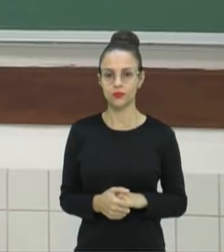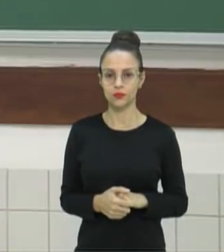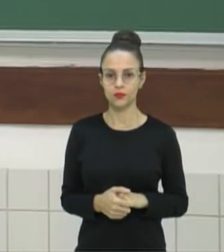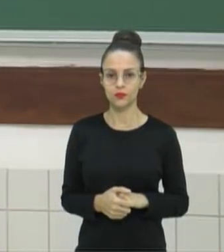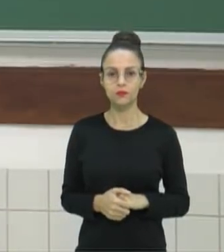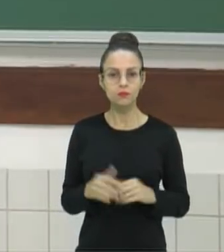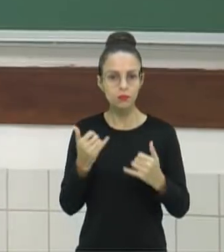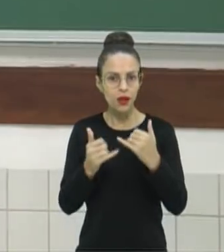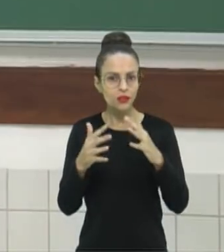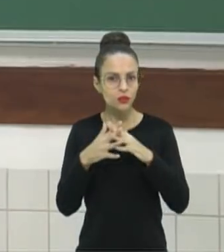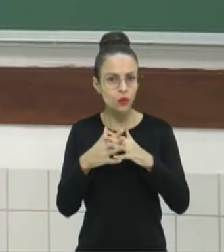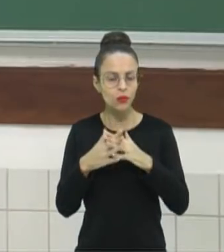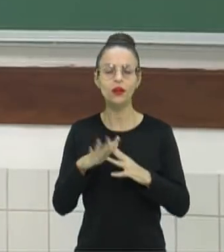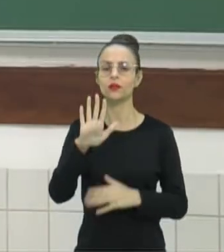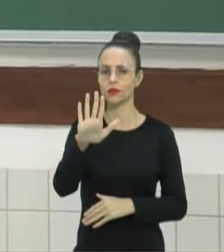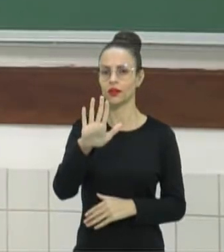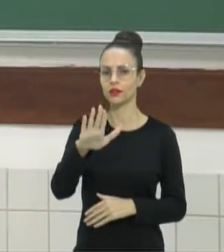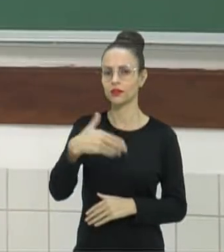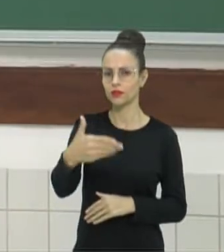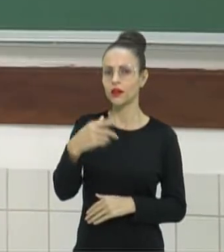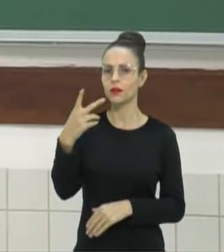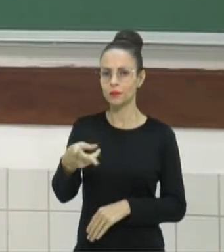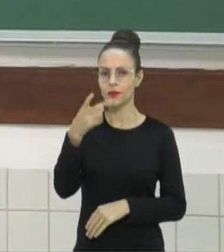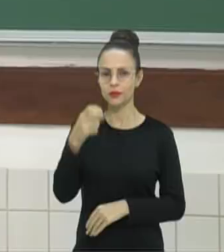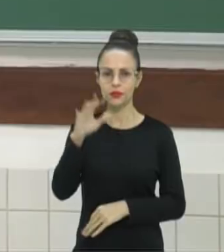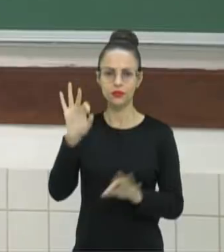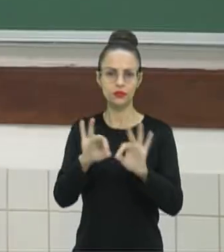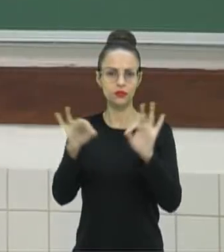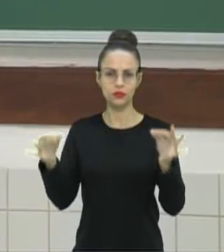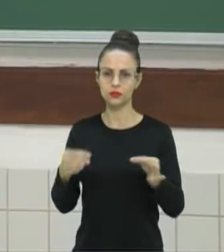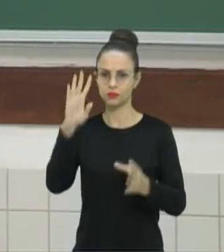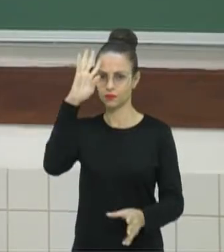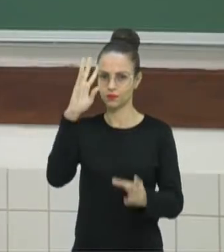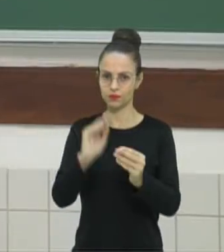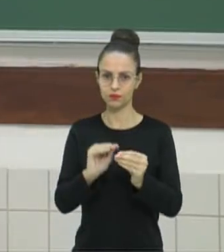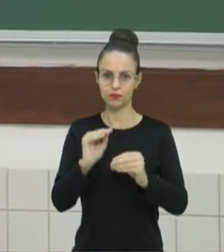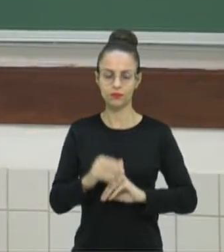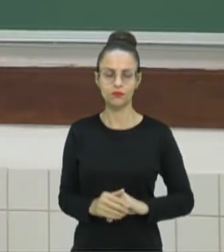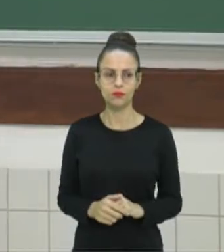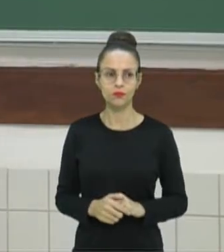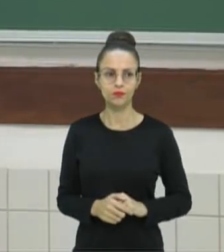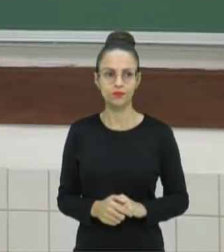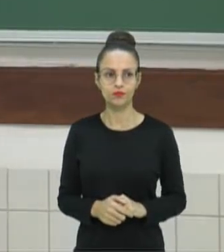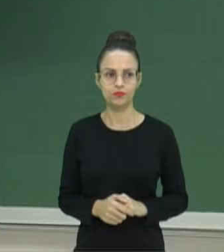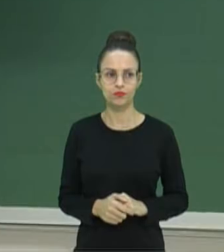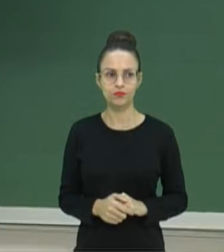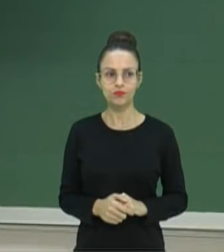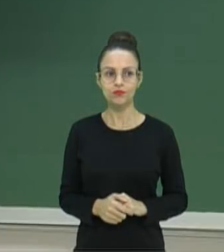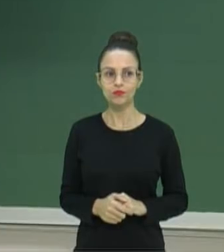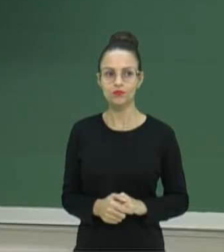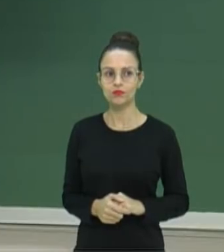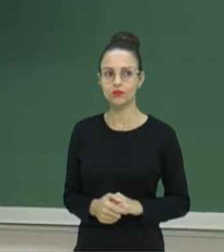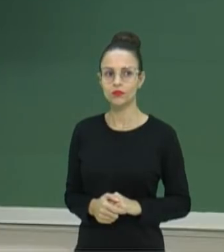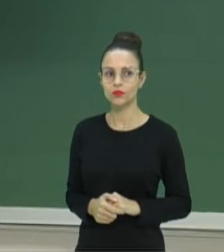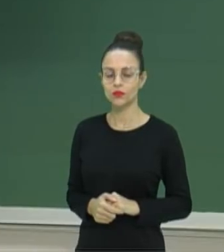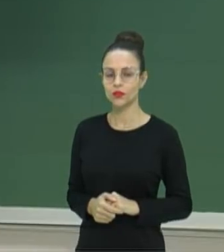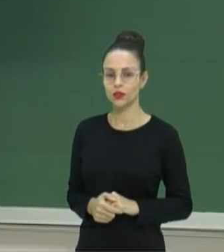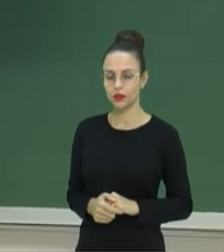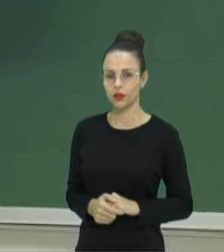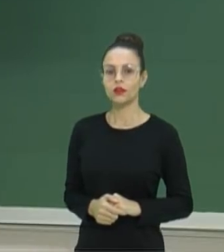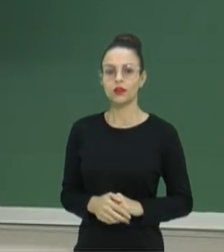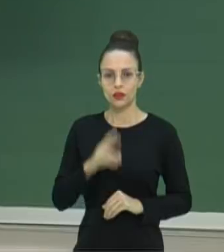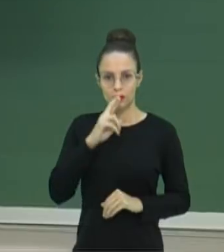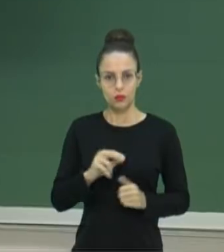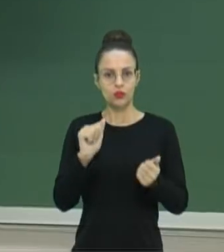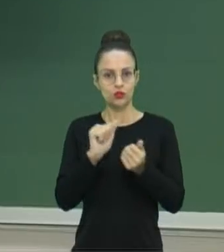Parece complicado, mas você vai perceber que é simples de entender. Vejam, eu vou resolver com vocês